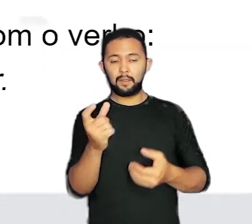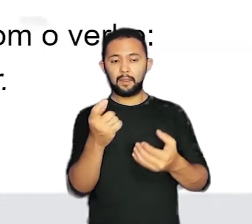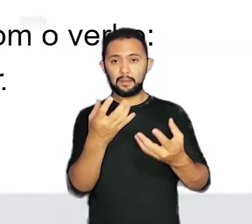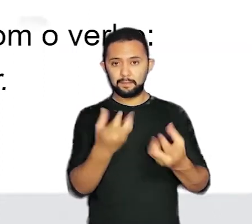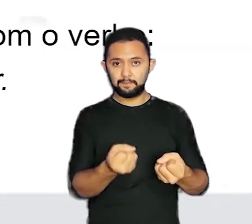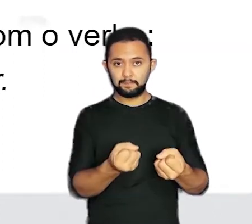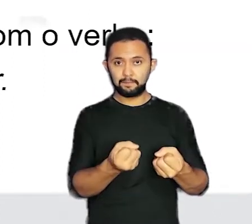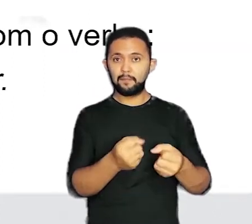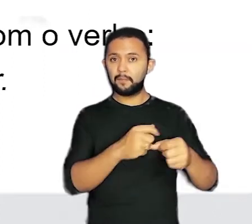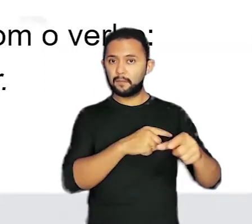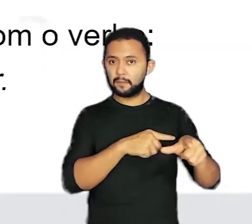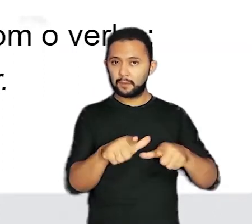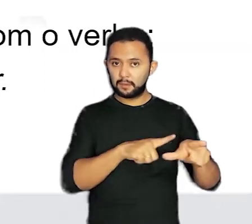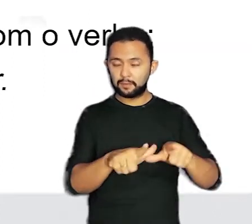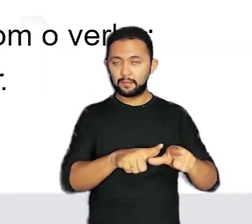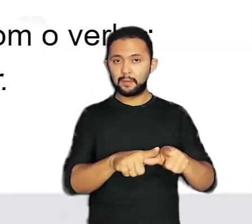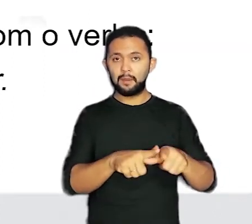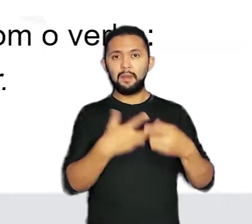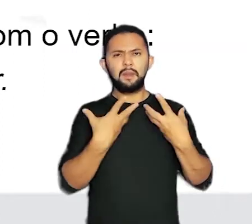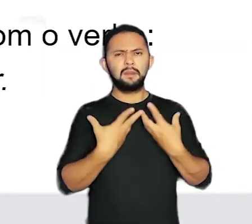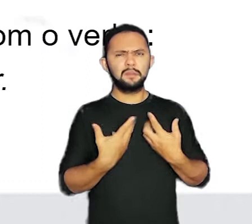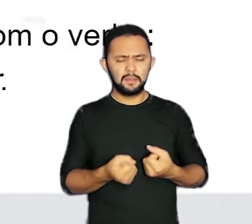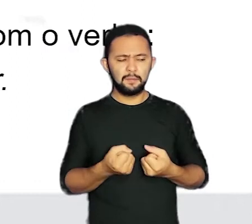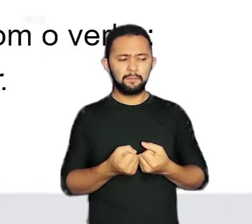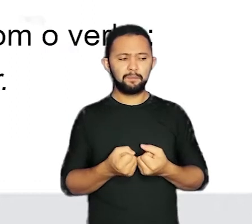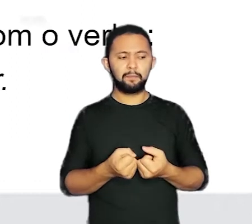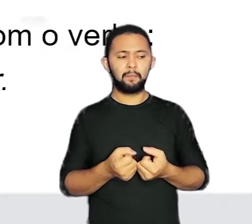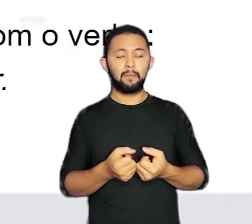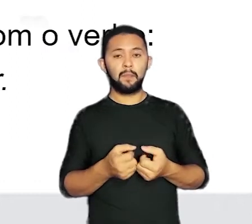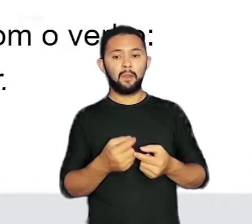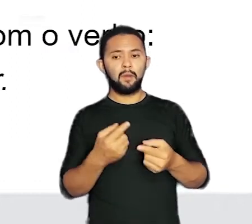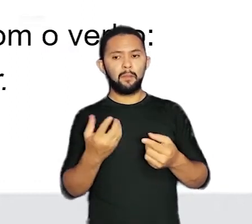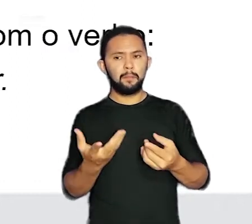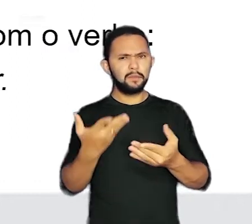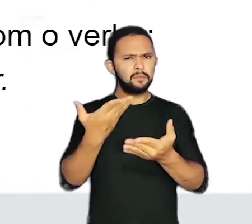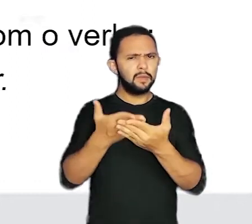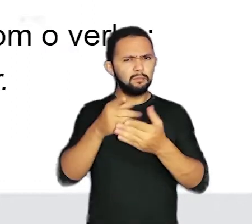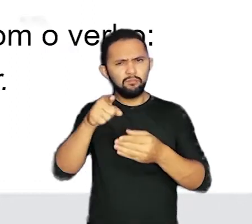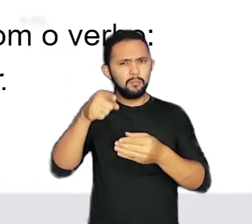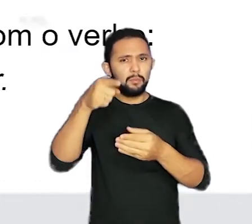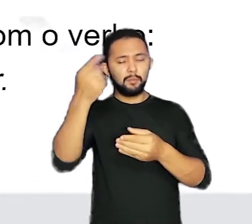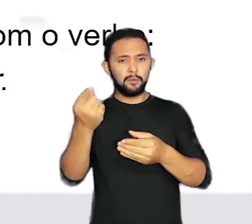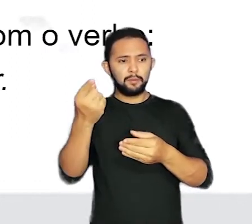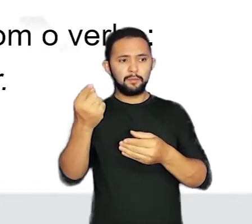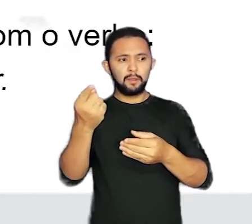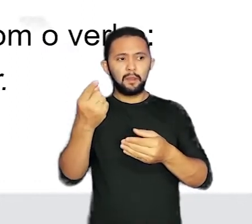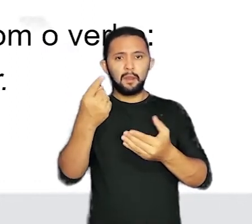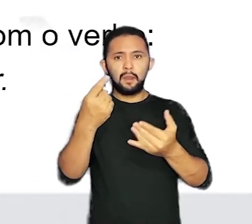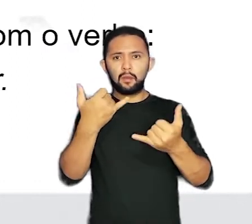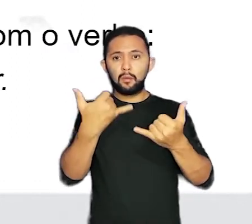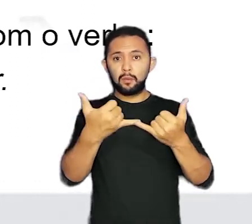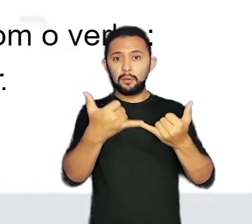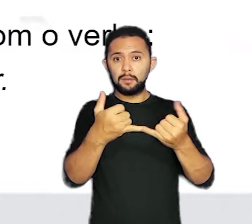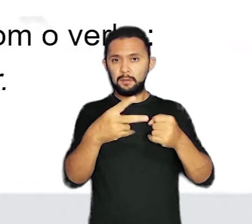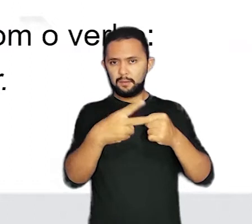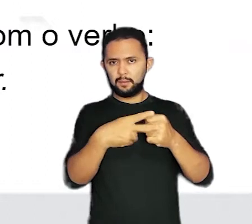está cansada de trabalhar. Então, quando a gente estiver estudando aí sobre concordância verbal, nós vamos ver que o verbo, ele